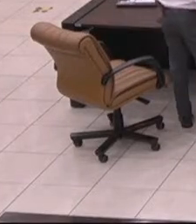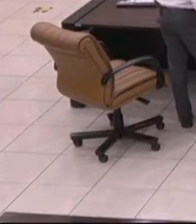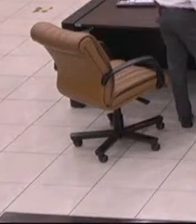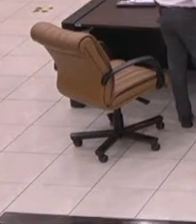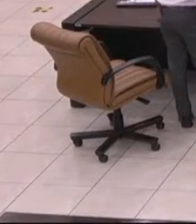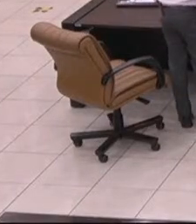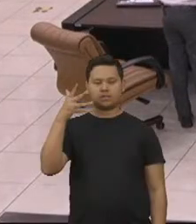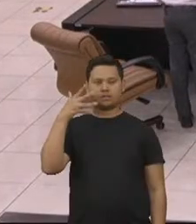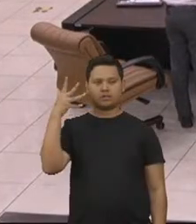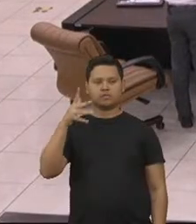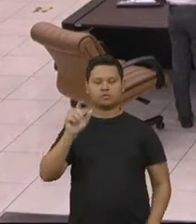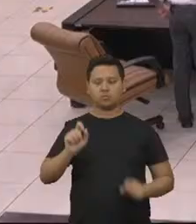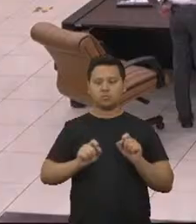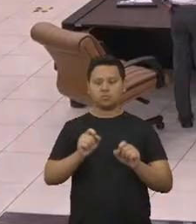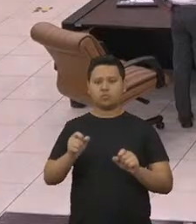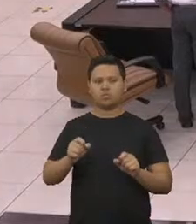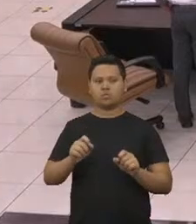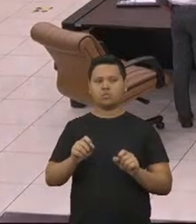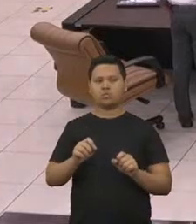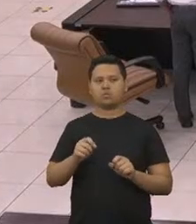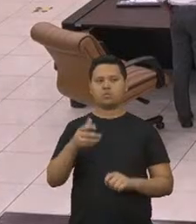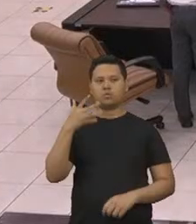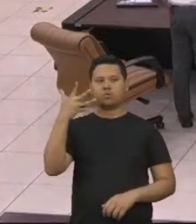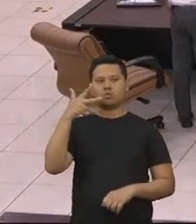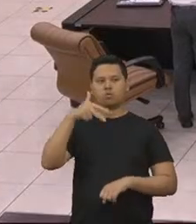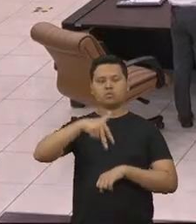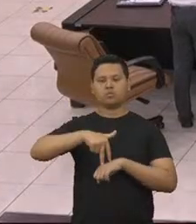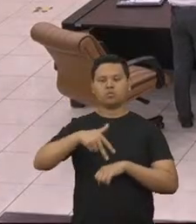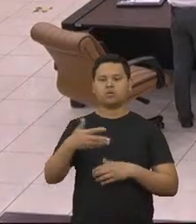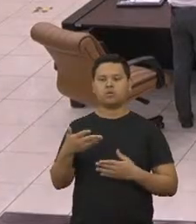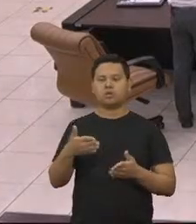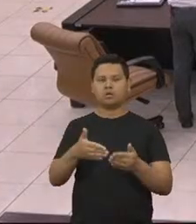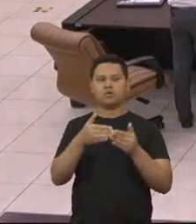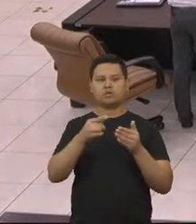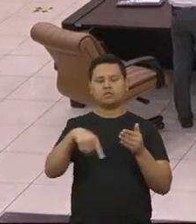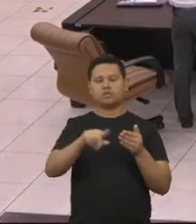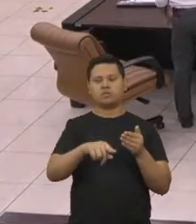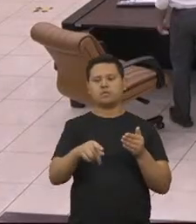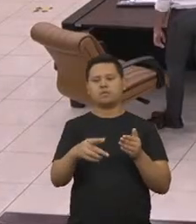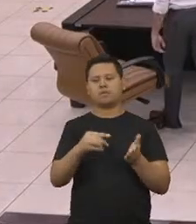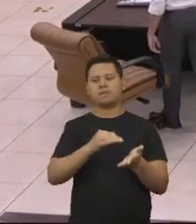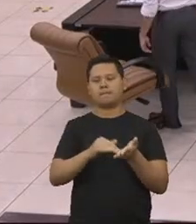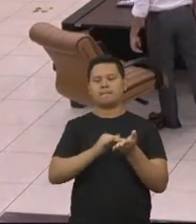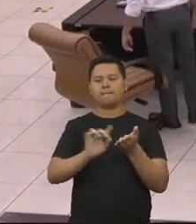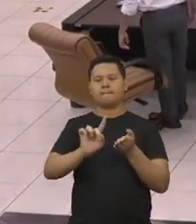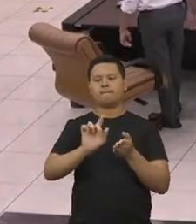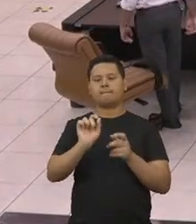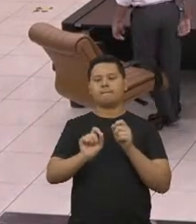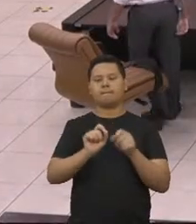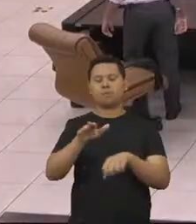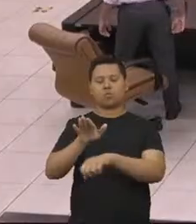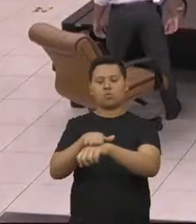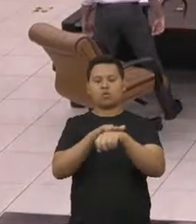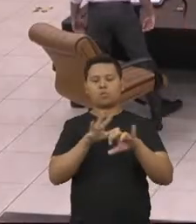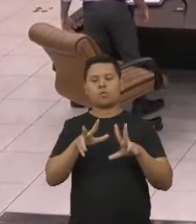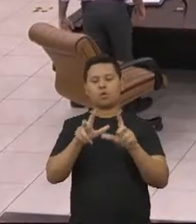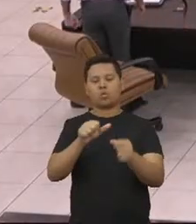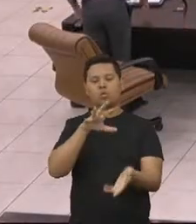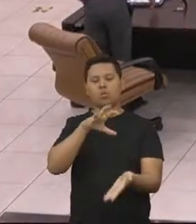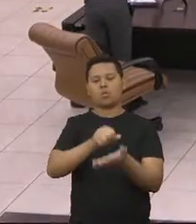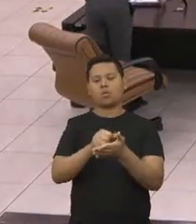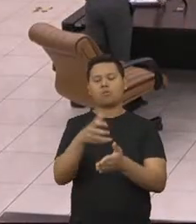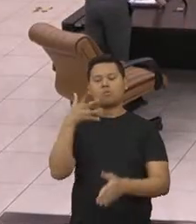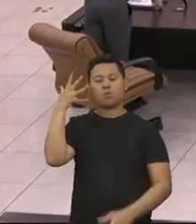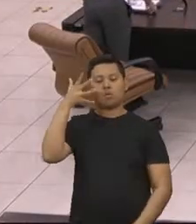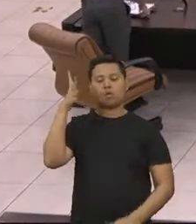Passaremos esse instante ao horário da tribuna. Solicito então a primeira secretária que faça chamado dos inscritos para uso